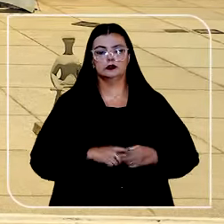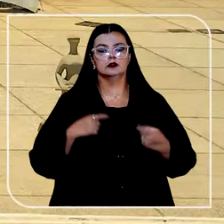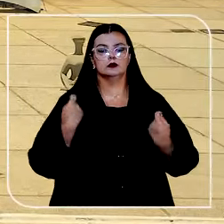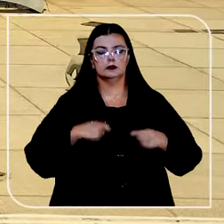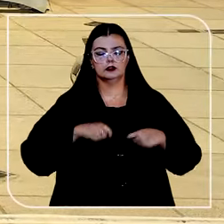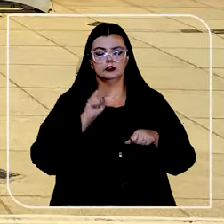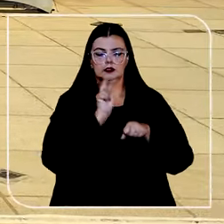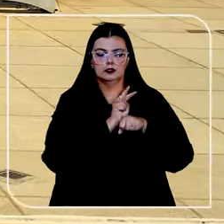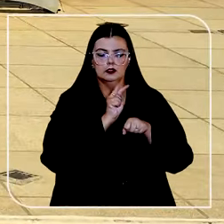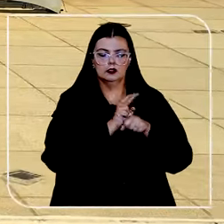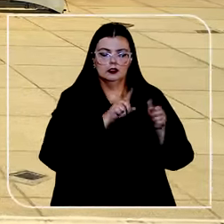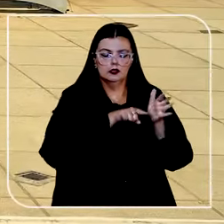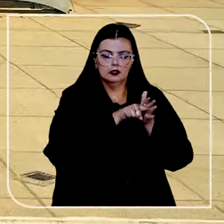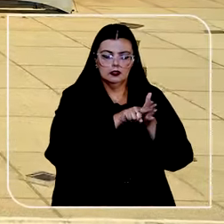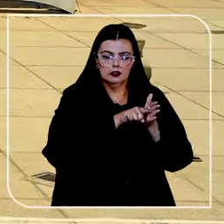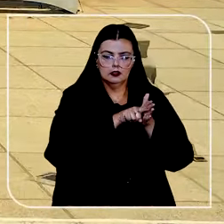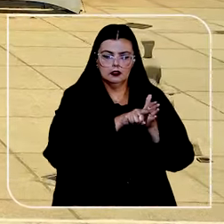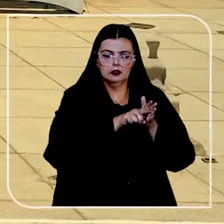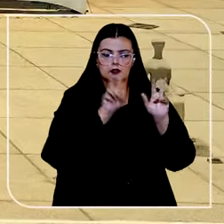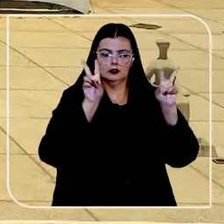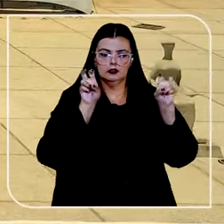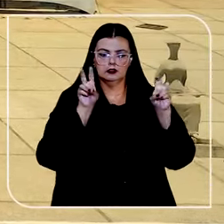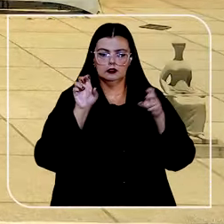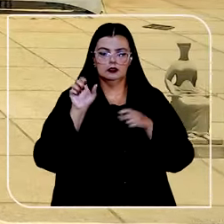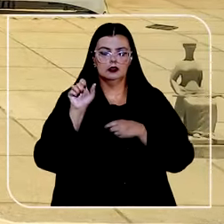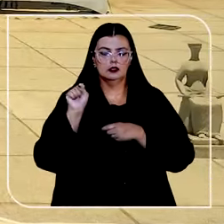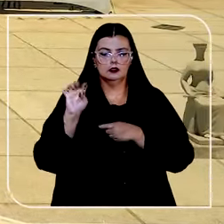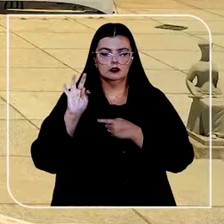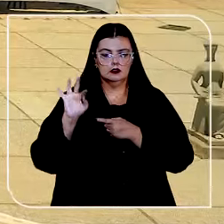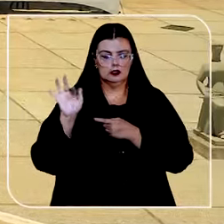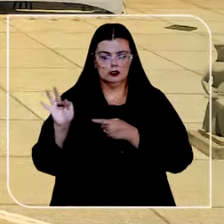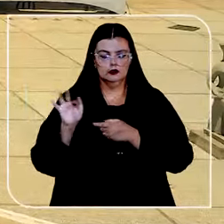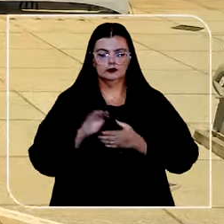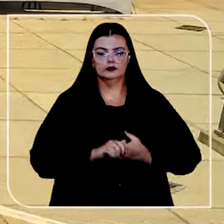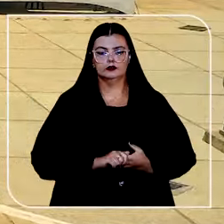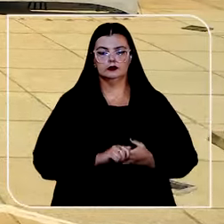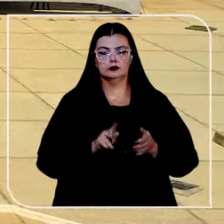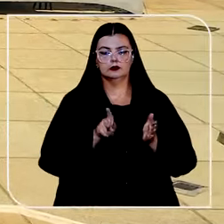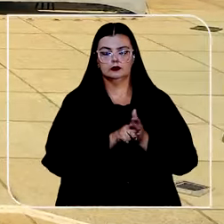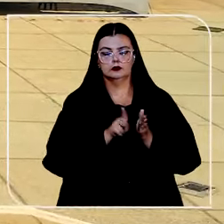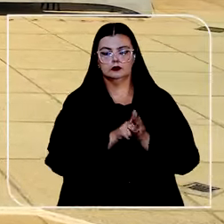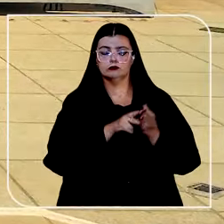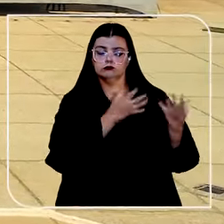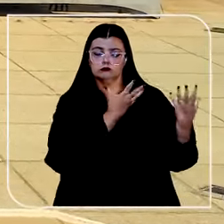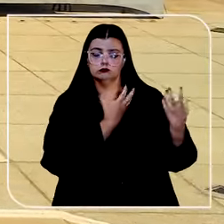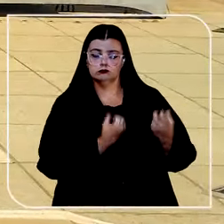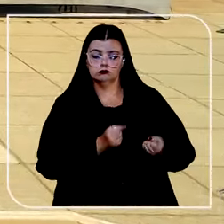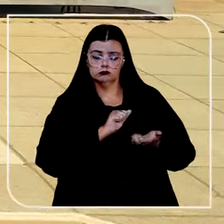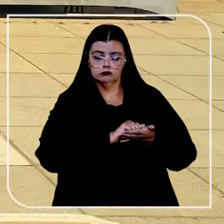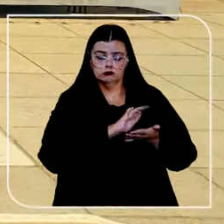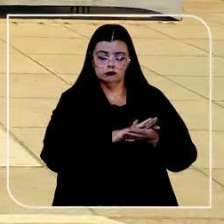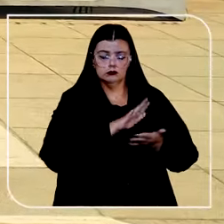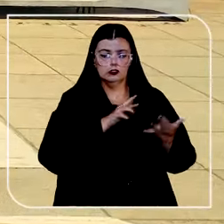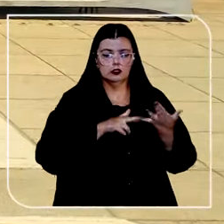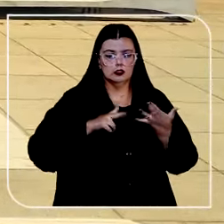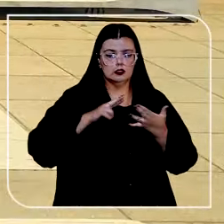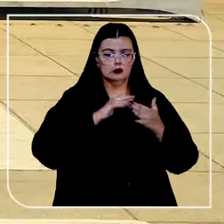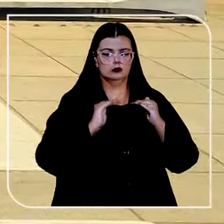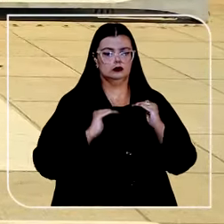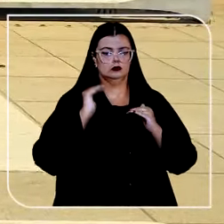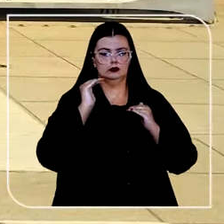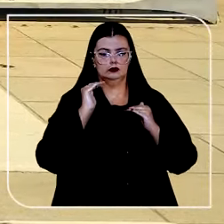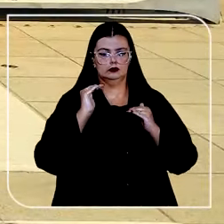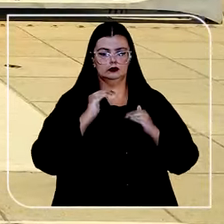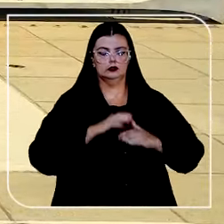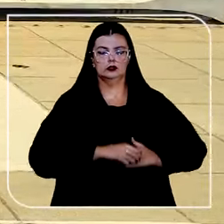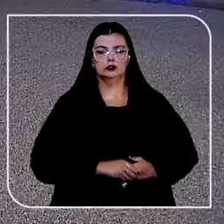necessário aguardar a análise do mérito dos temas pelo STF para o juízo de admissibilidade do recurso